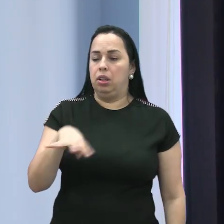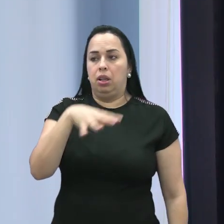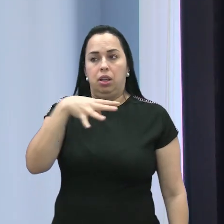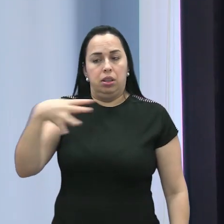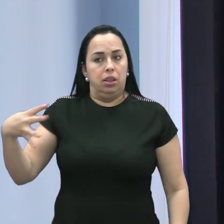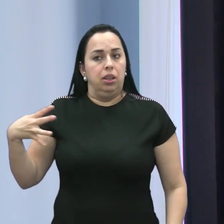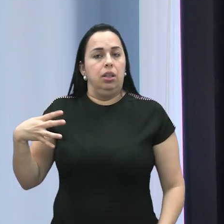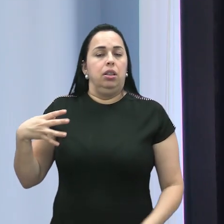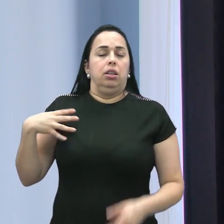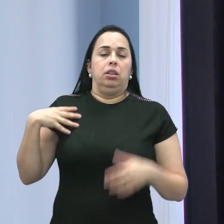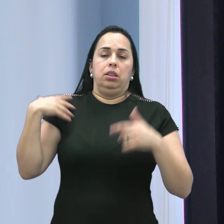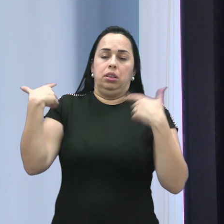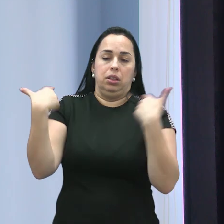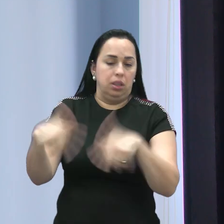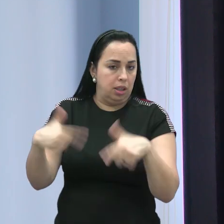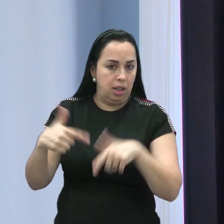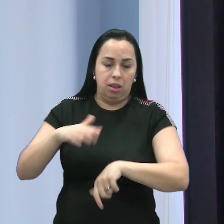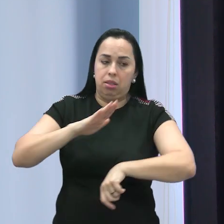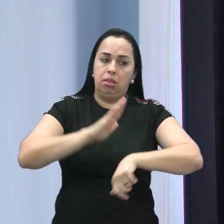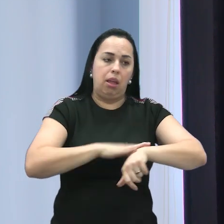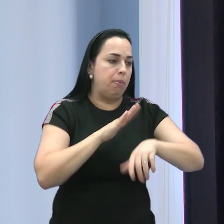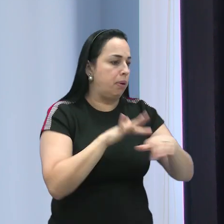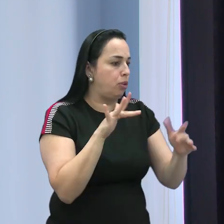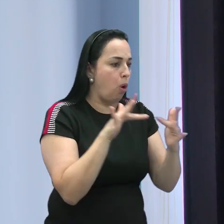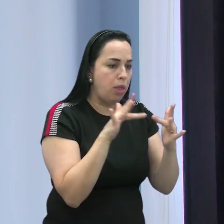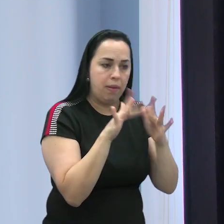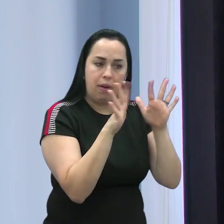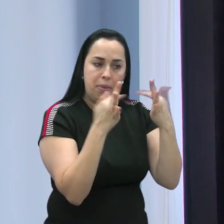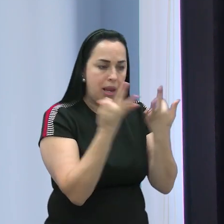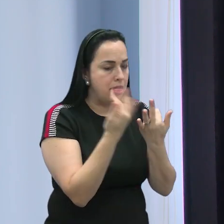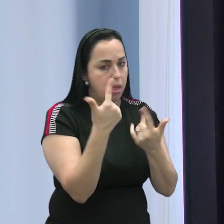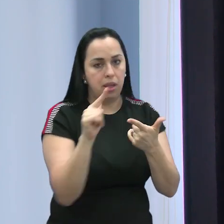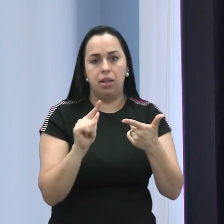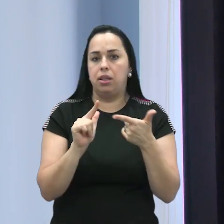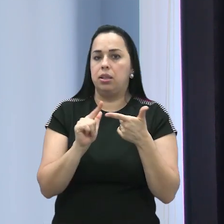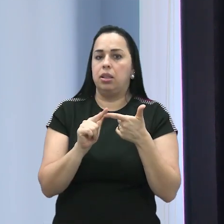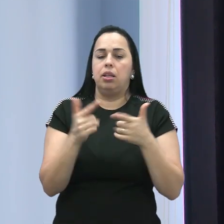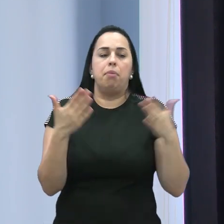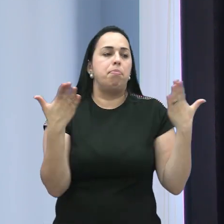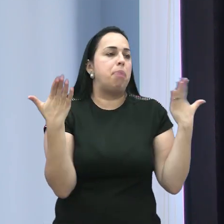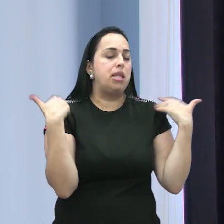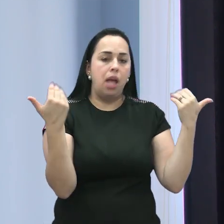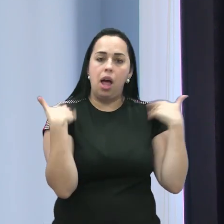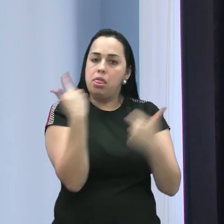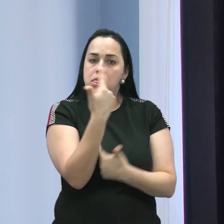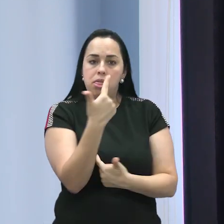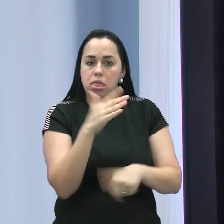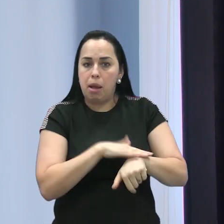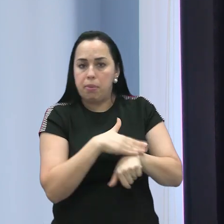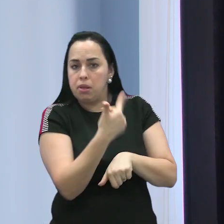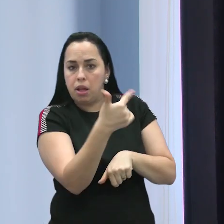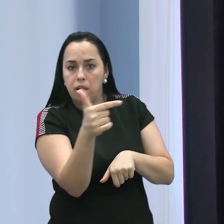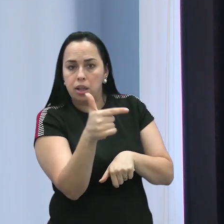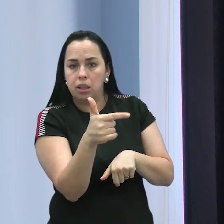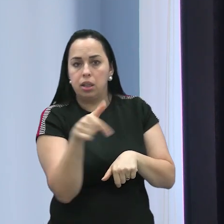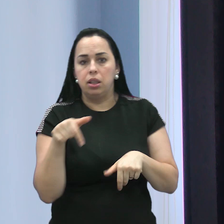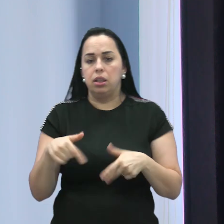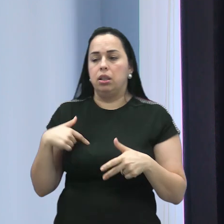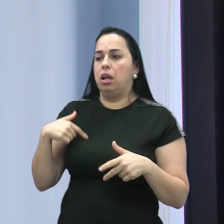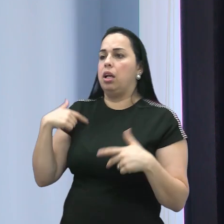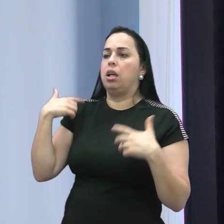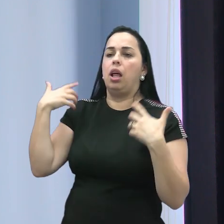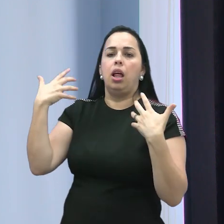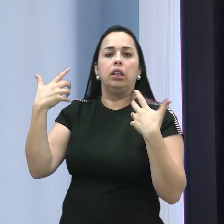escala muito exaustiva, onde o trabalhador não tem tempo para conviver com sua família, não tem tempo para ter um momento de lazer, e aí se torna